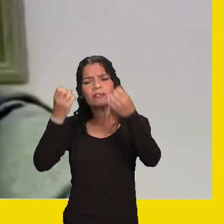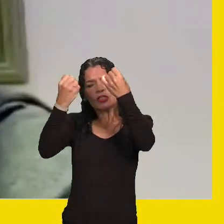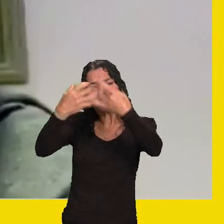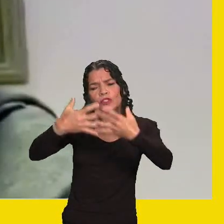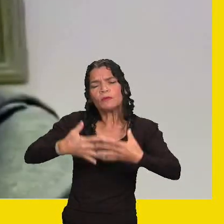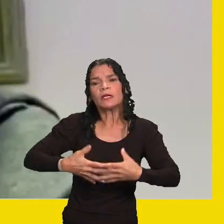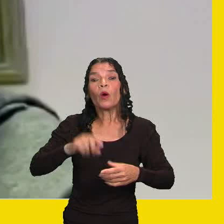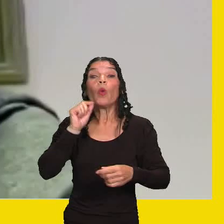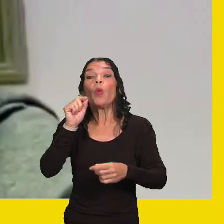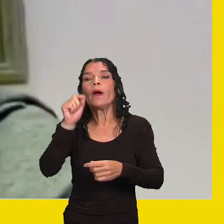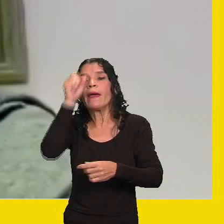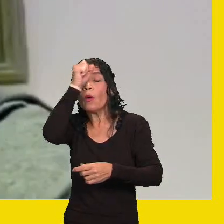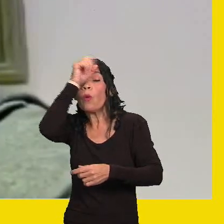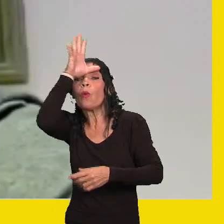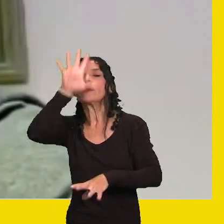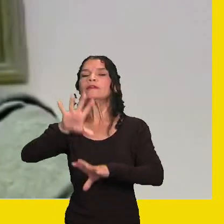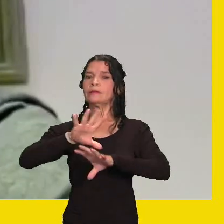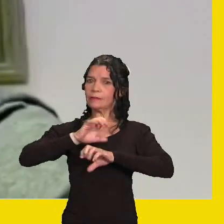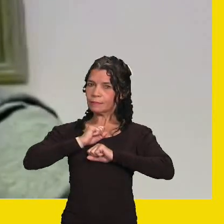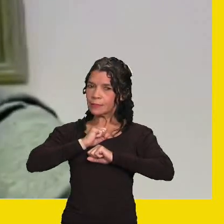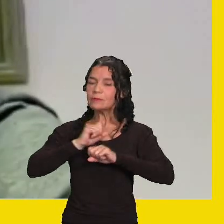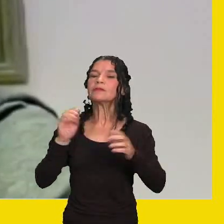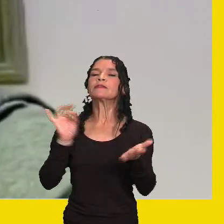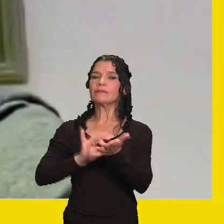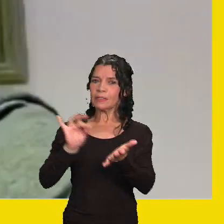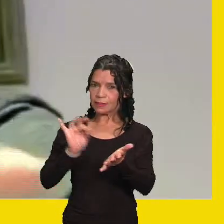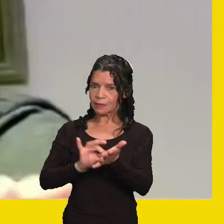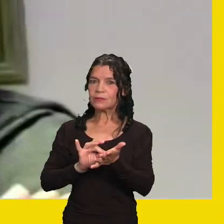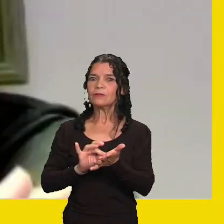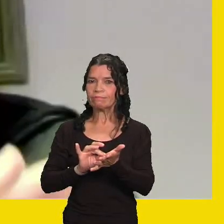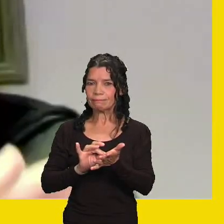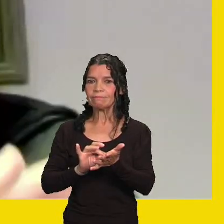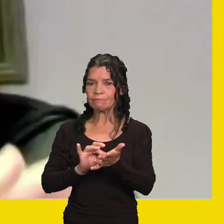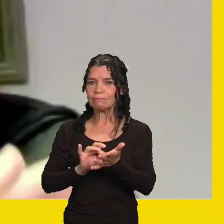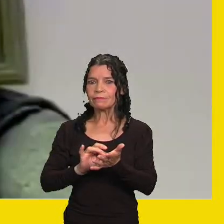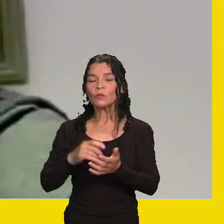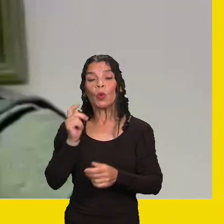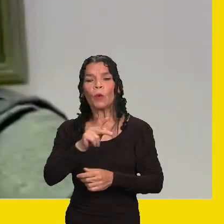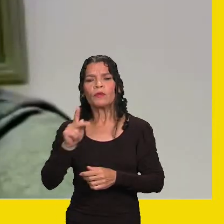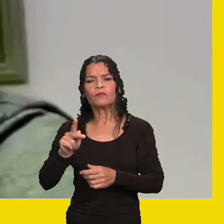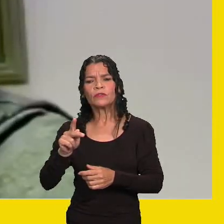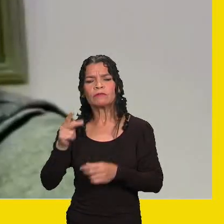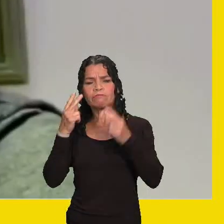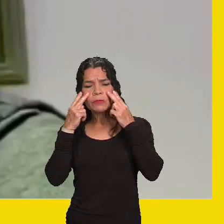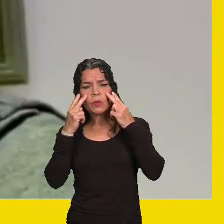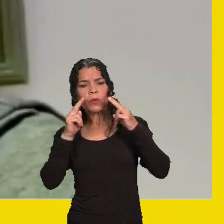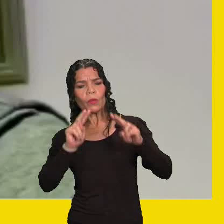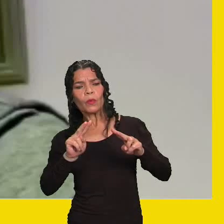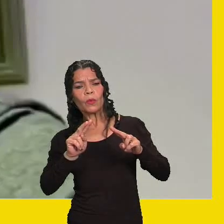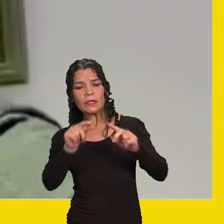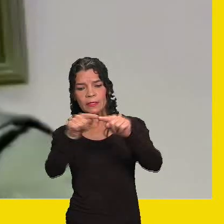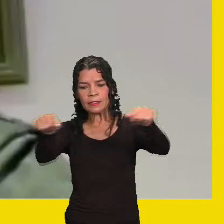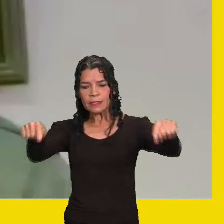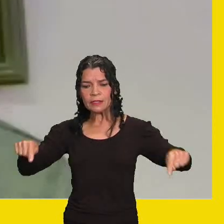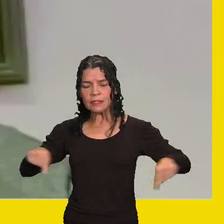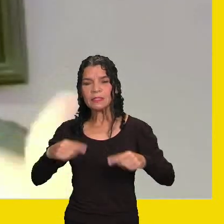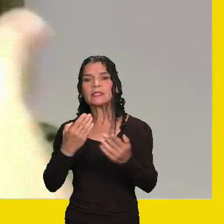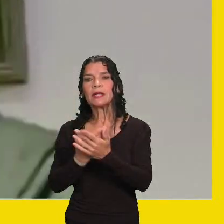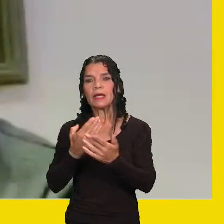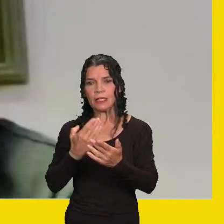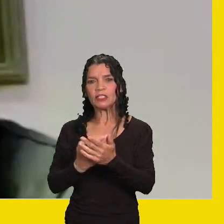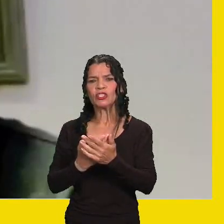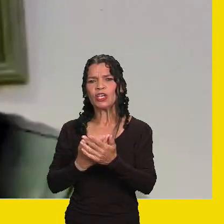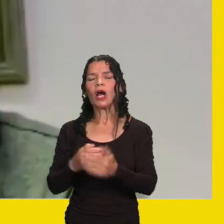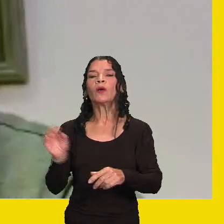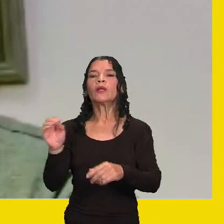o que é conhecimento. Né? Eles têm essa visão dentro de um cenário que foi feito em uma